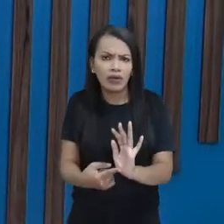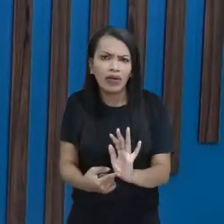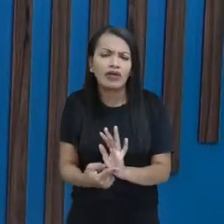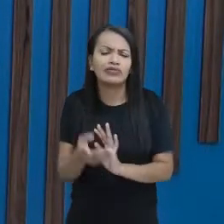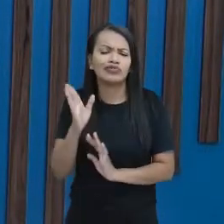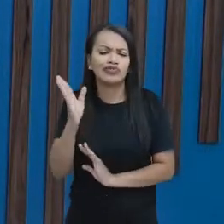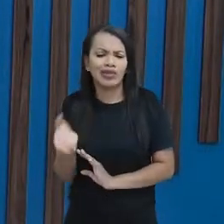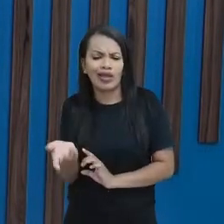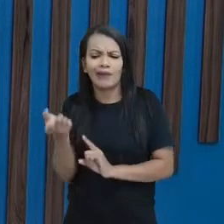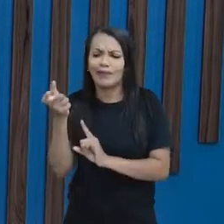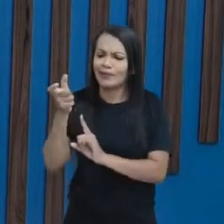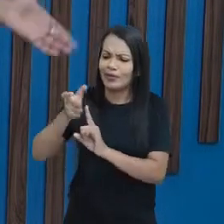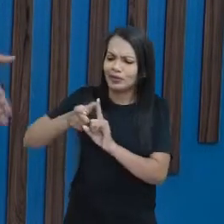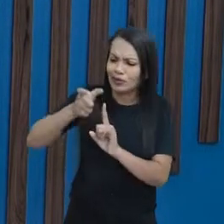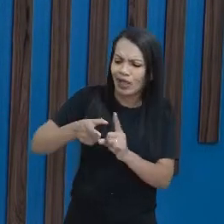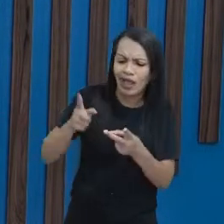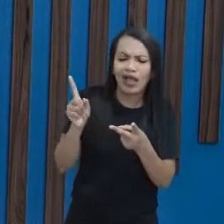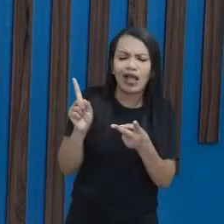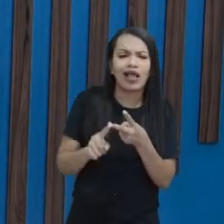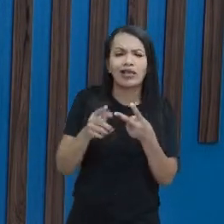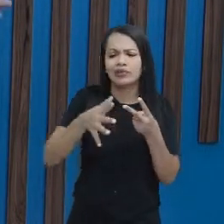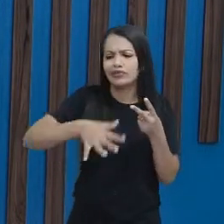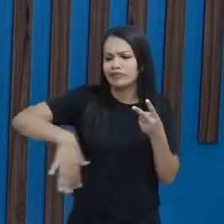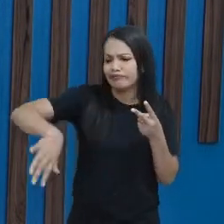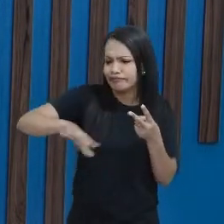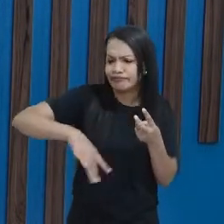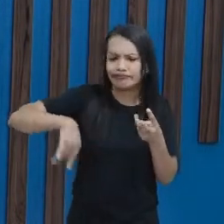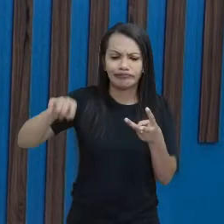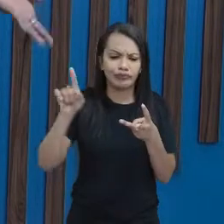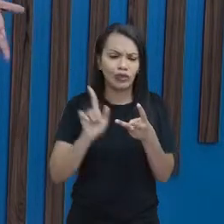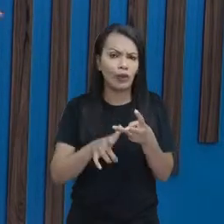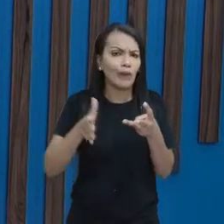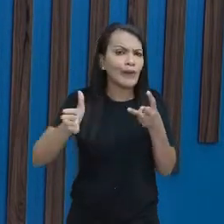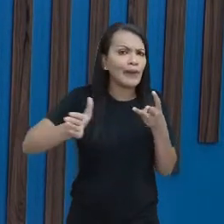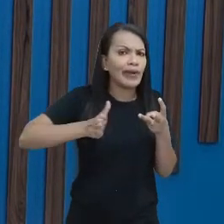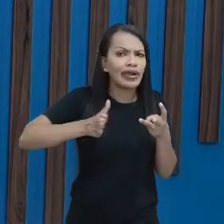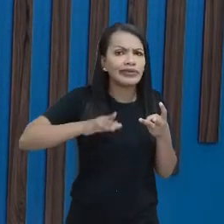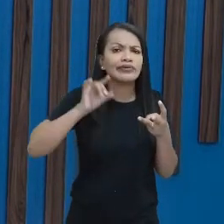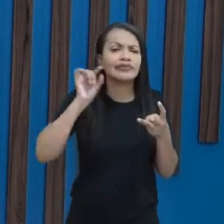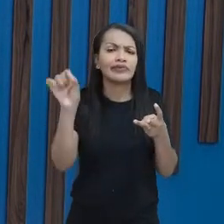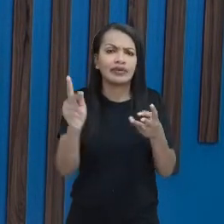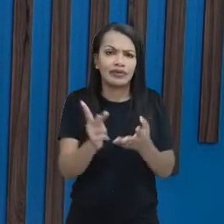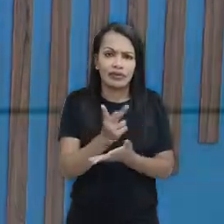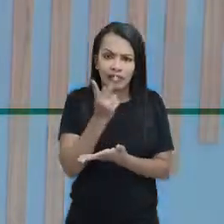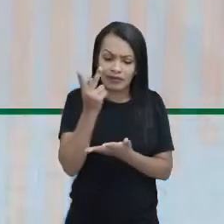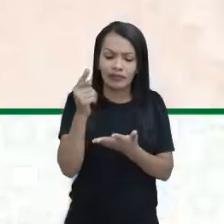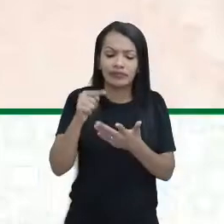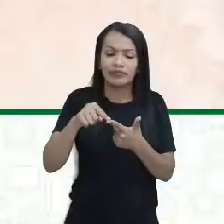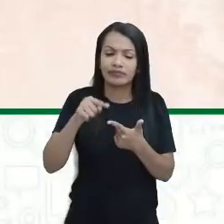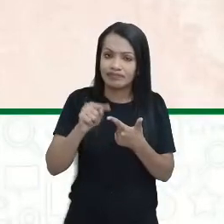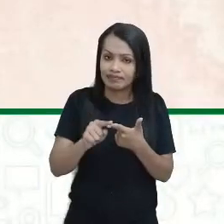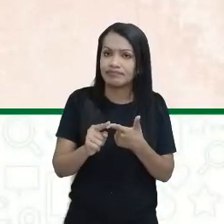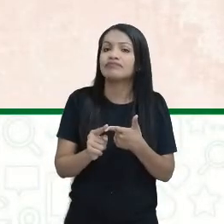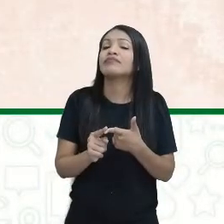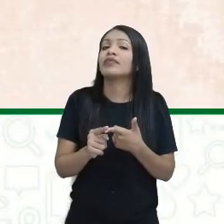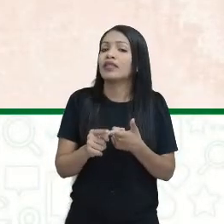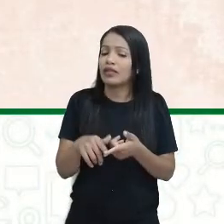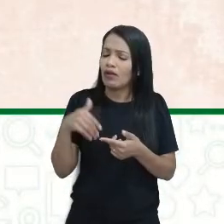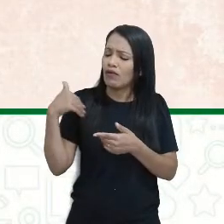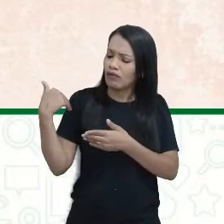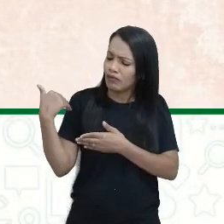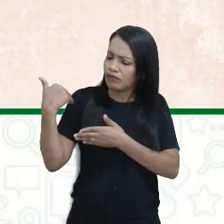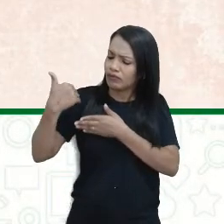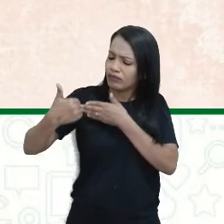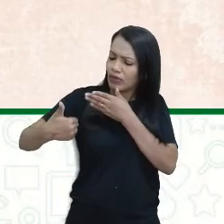os personagens, o cenário, a situação, e aí o que é que está acontecendo? Então, os fatos vão